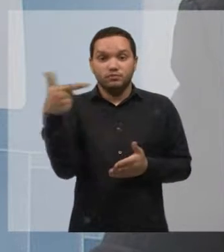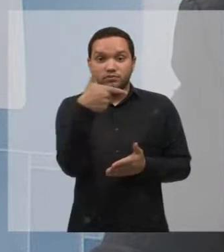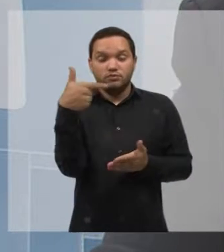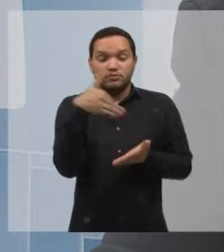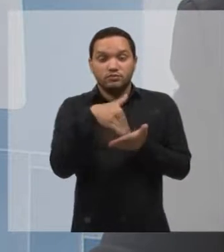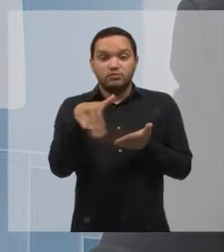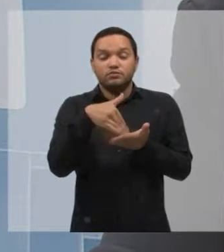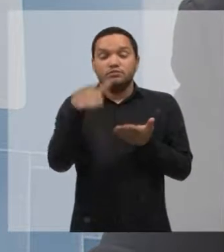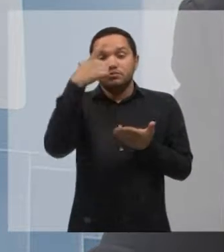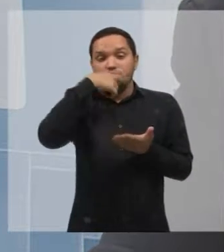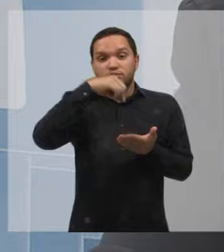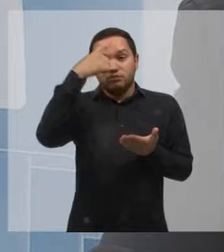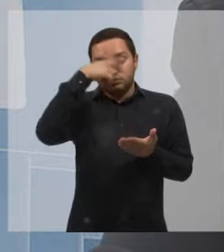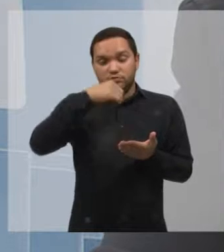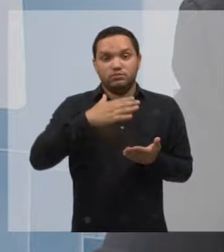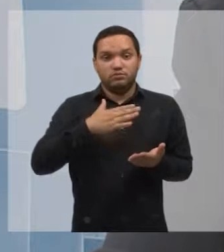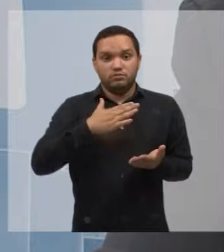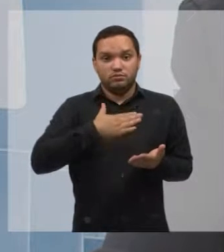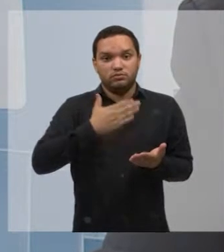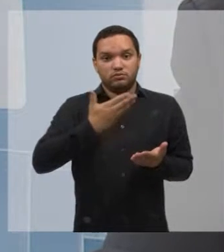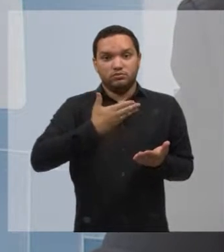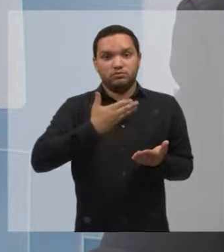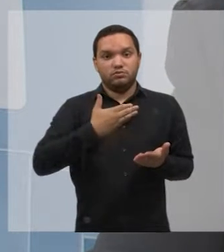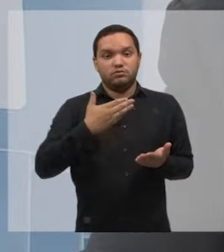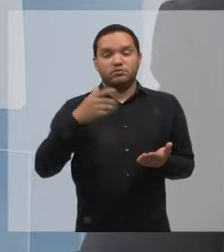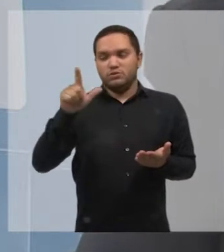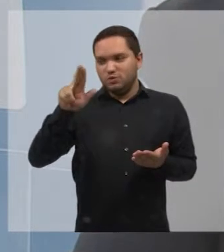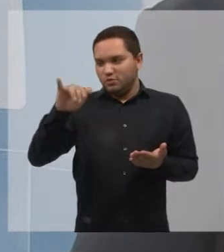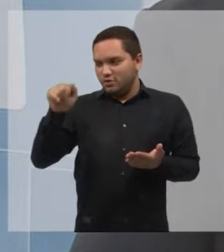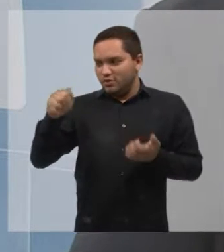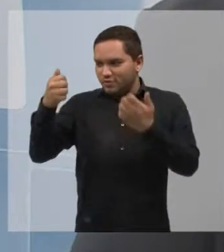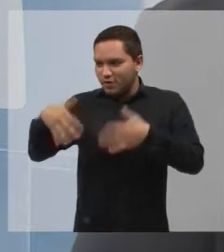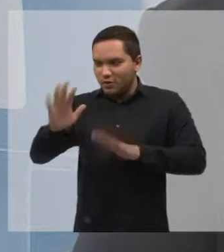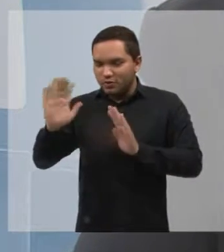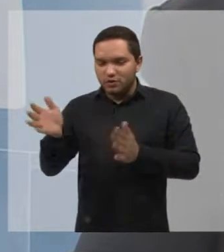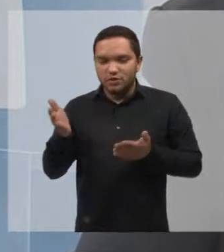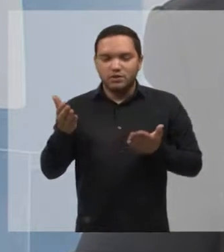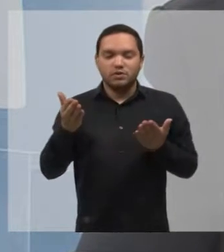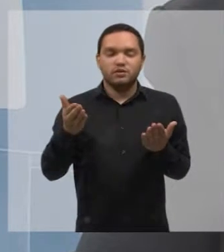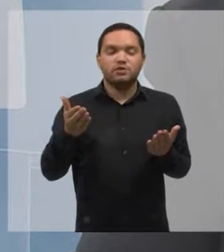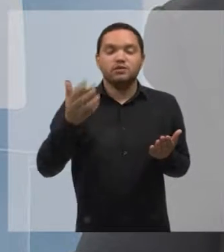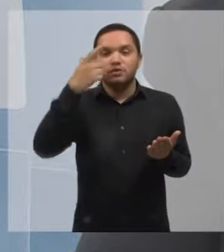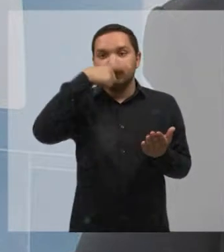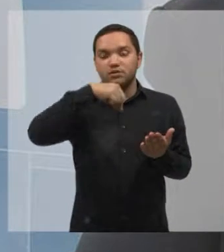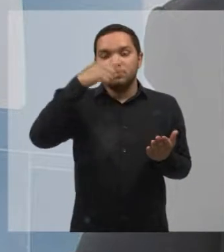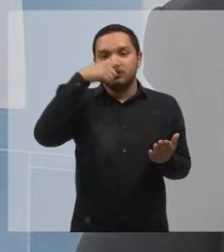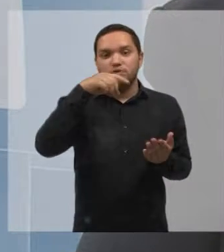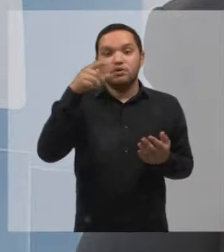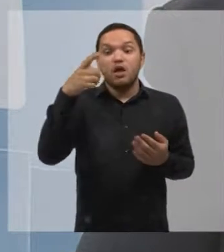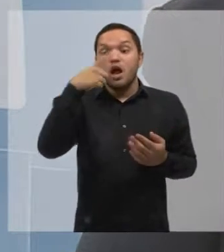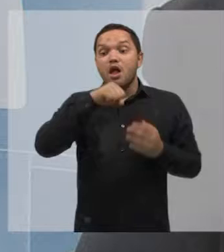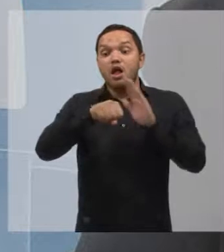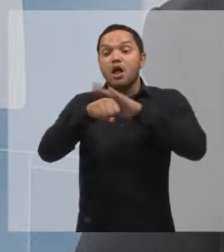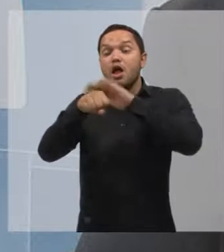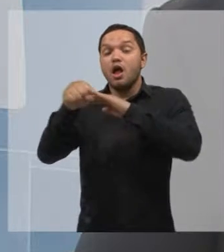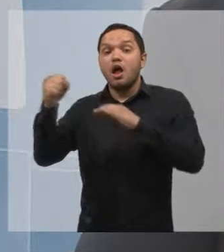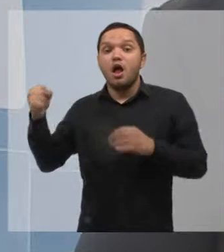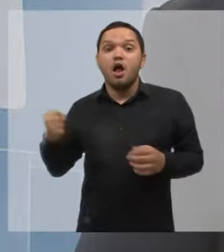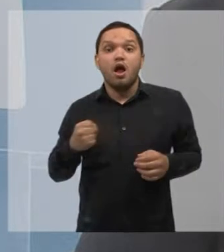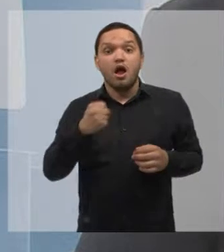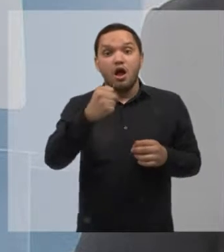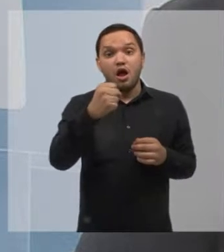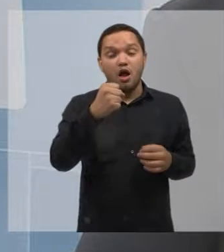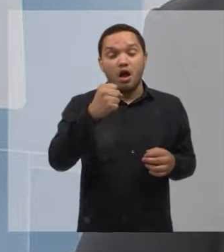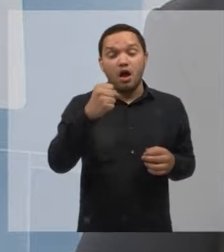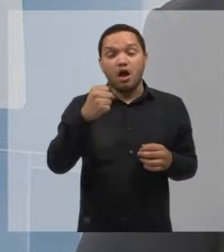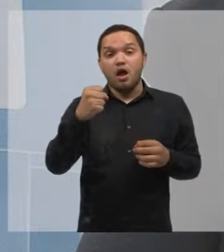secretaria, foi o meu querido amigo Luiz Cláudio falou, é uma indicação... Da Patrícia